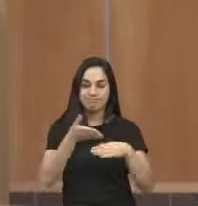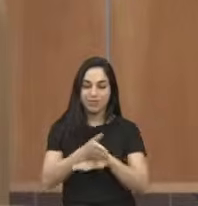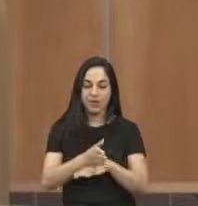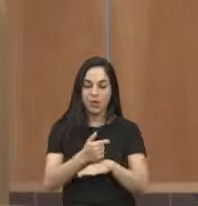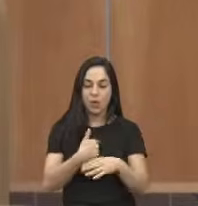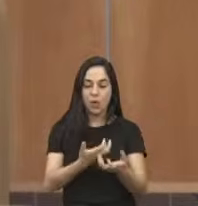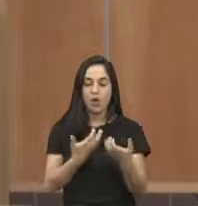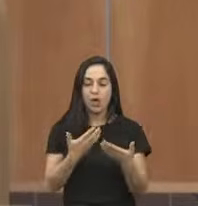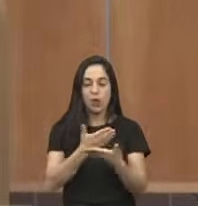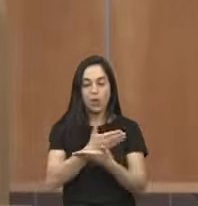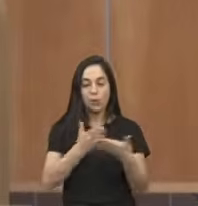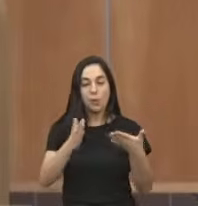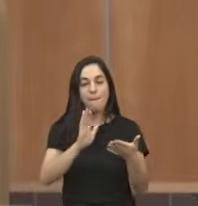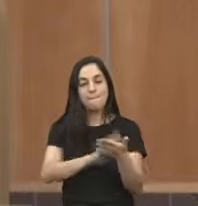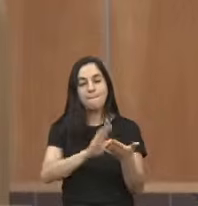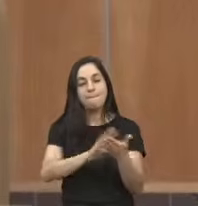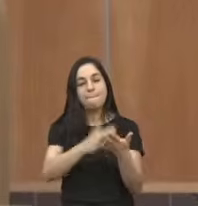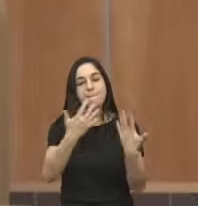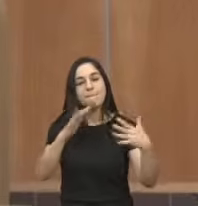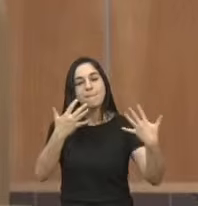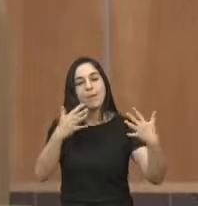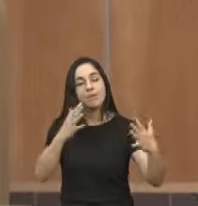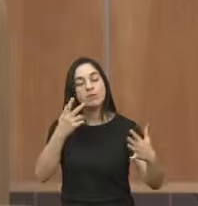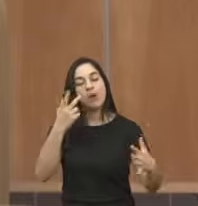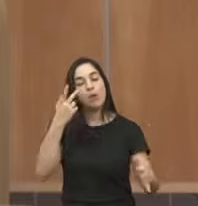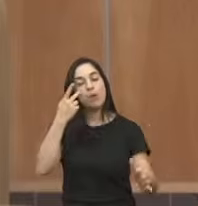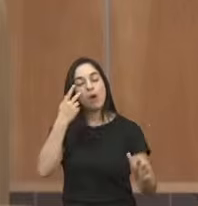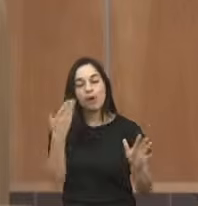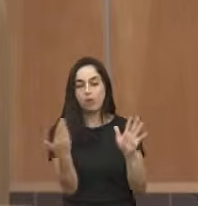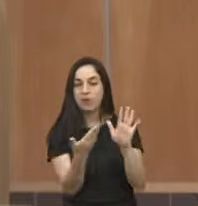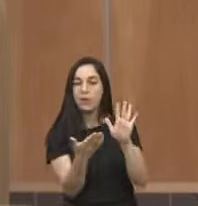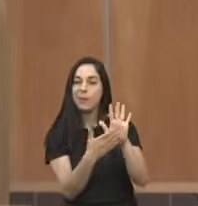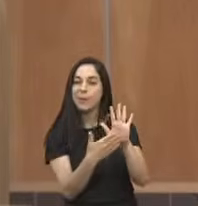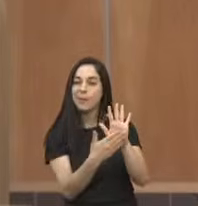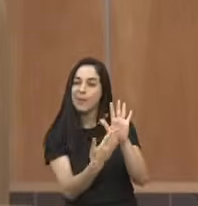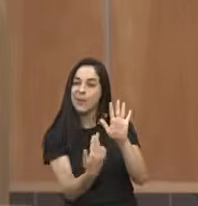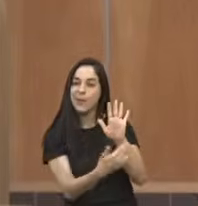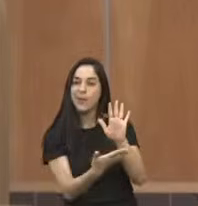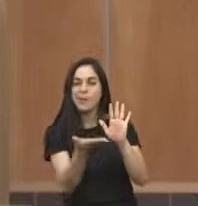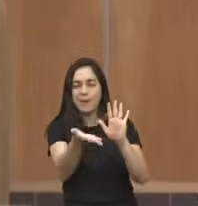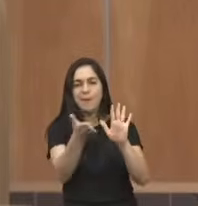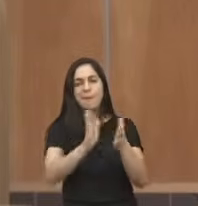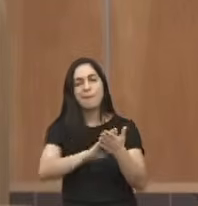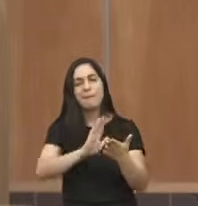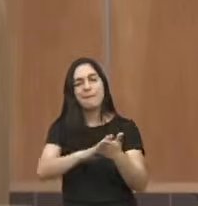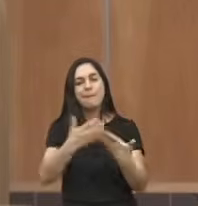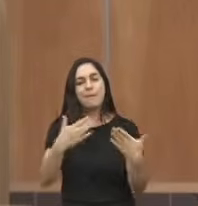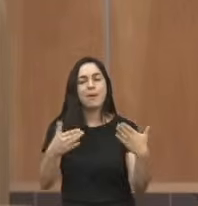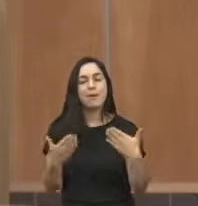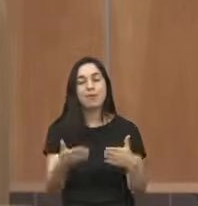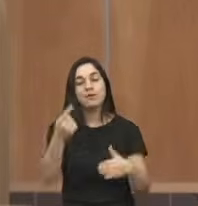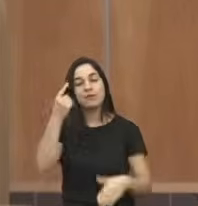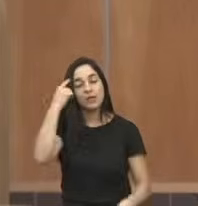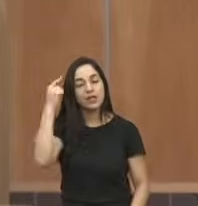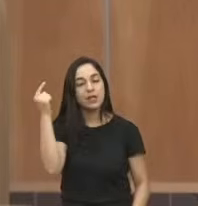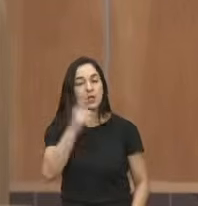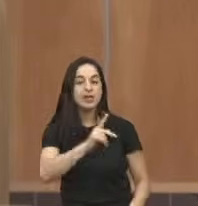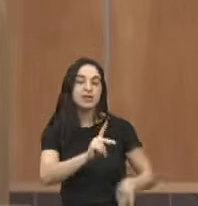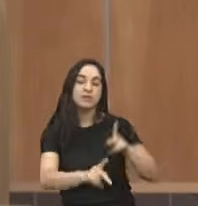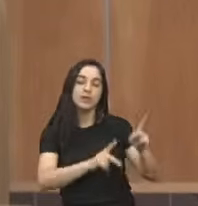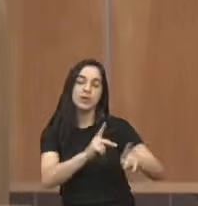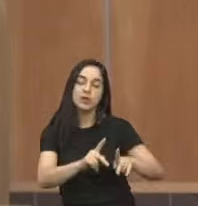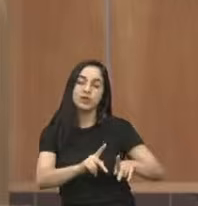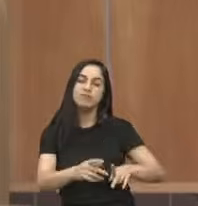começar aqui parabenizando o vereador Paulinho dos Condutores pela propositura. Paulinho, parabéns por pensar nessa classe tão importante para a